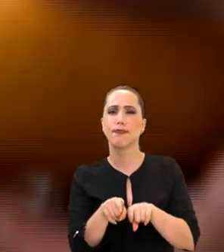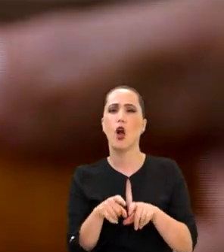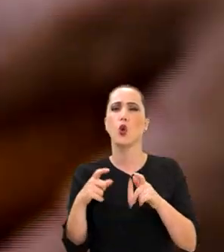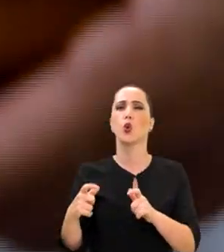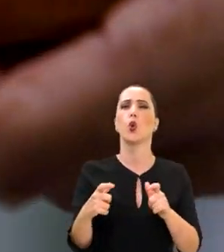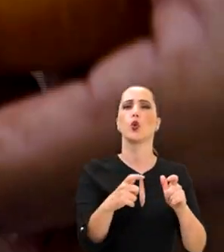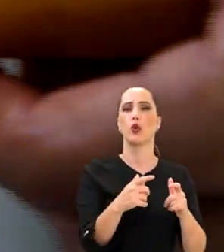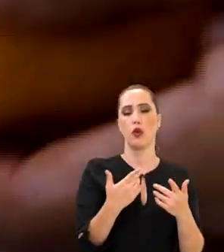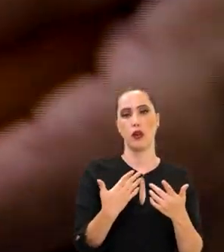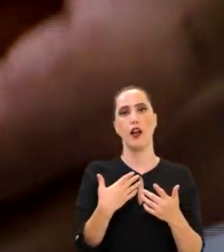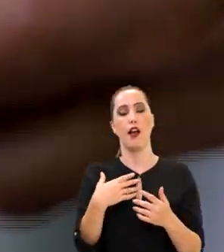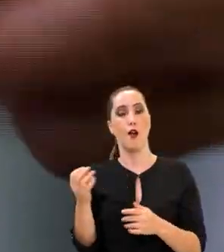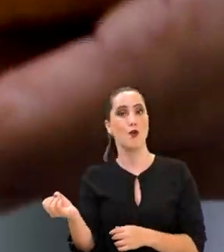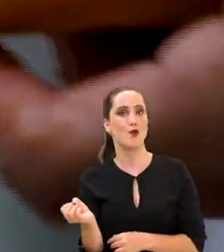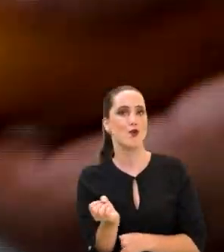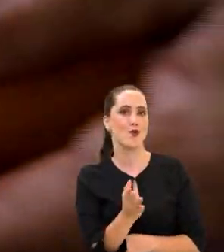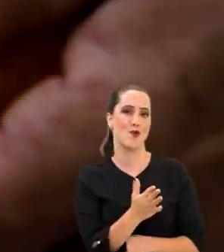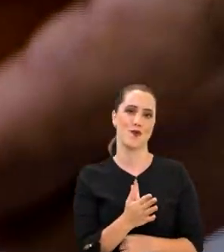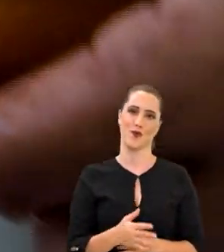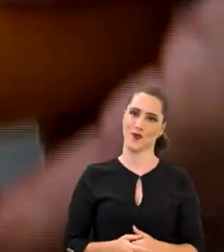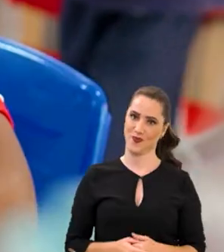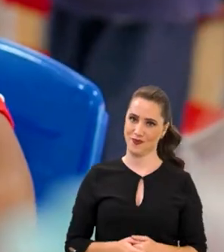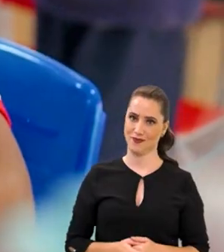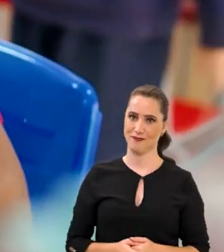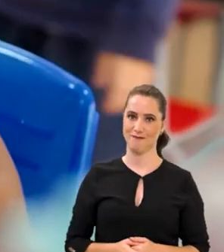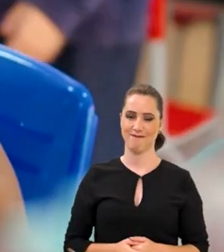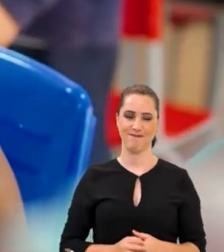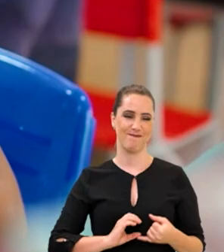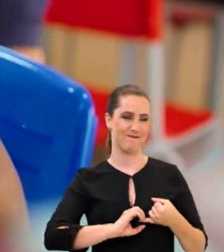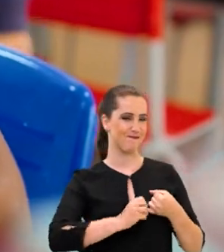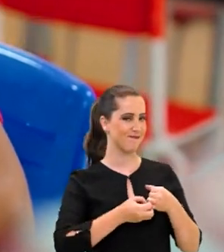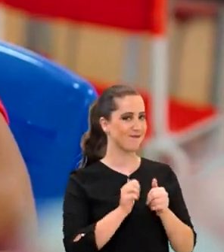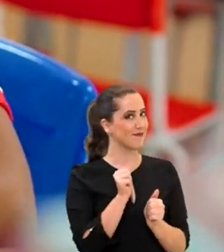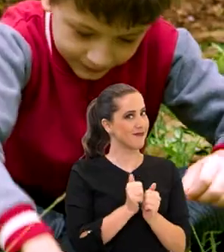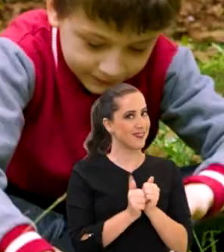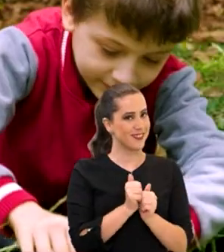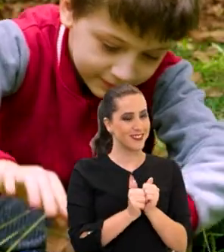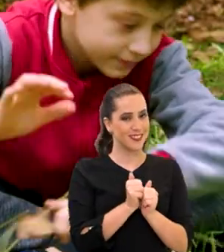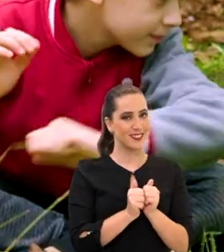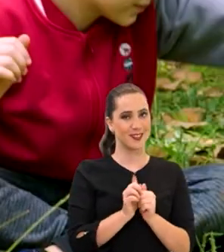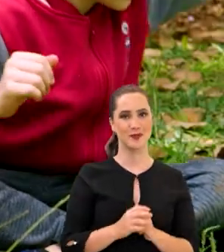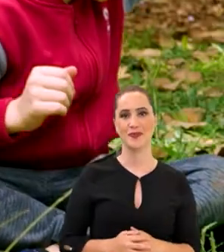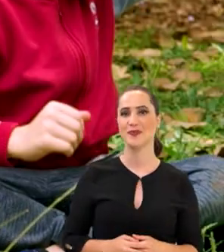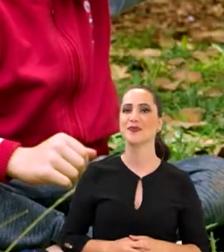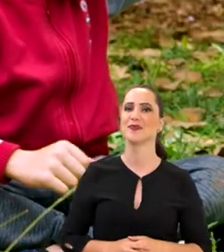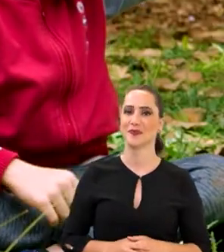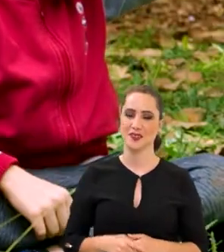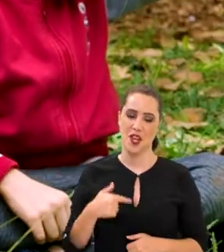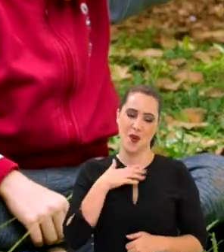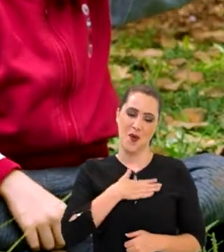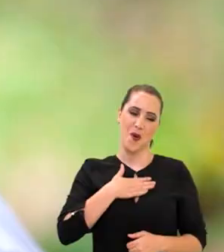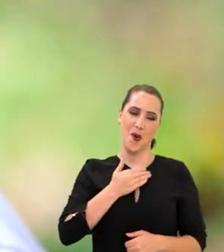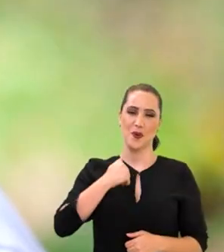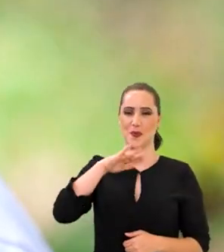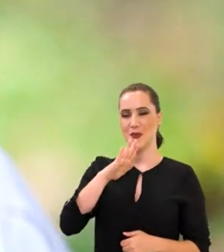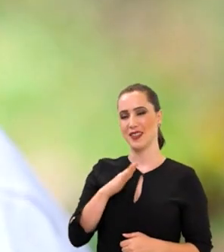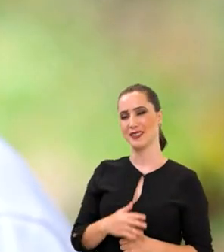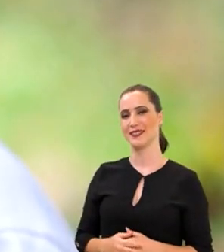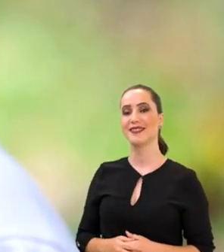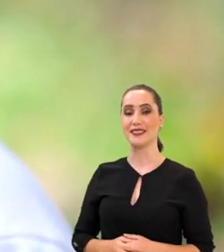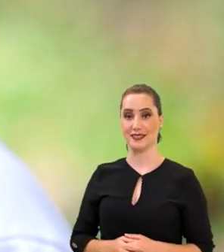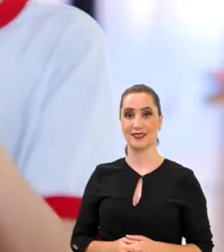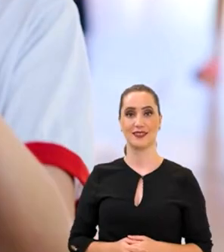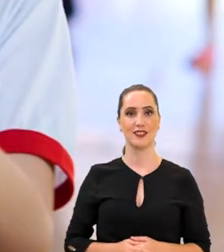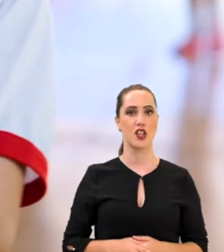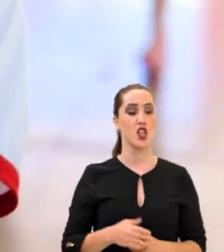local, um alimento fresco. O feijãozinho, o arroz. É o que eu mais